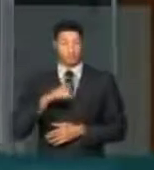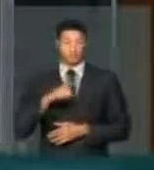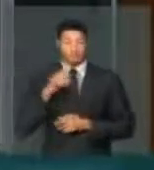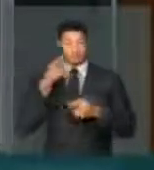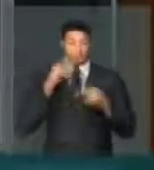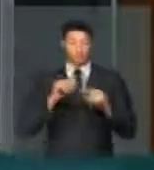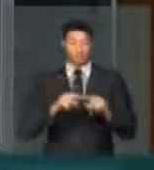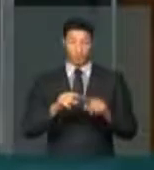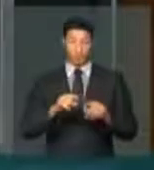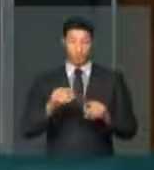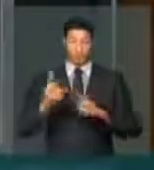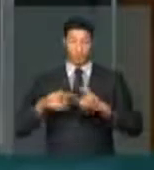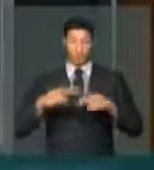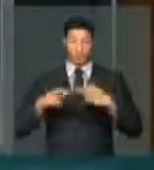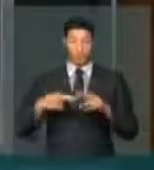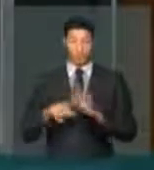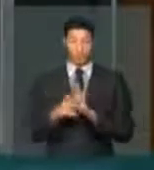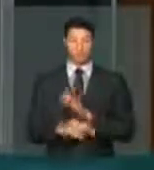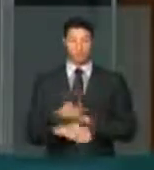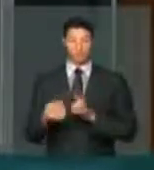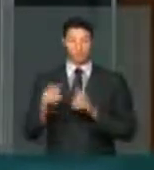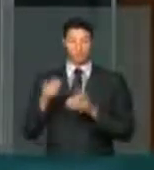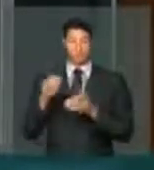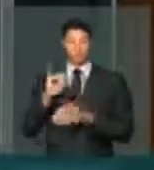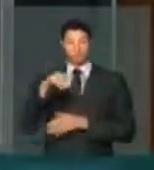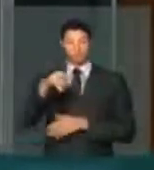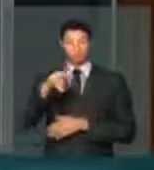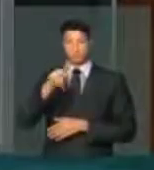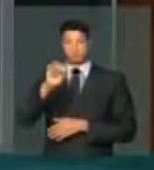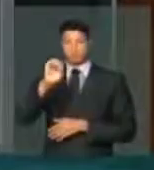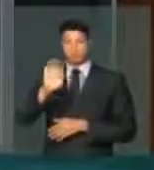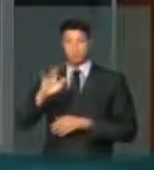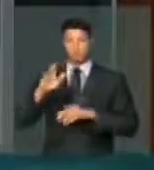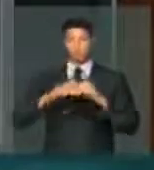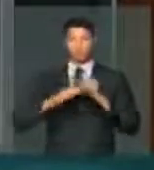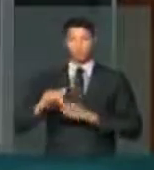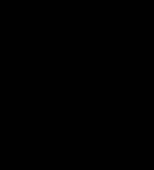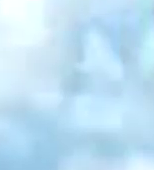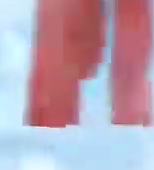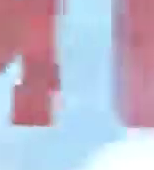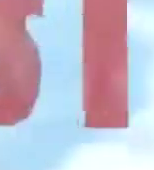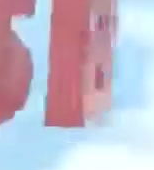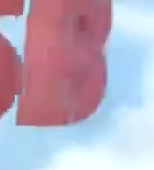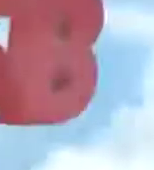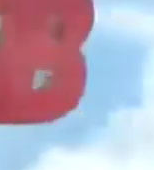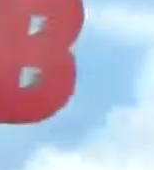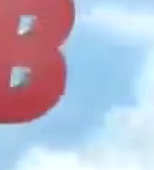como objetivo regulamentar o imposto sobre grandes fortunas. Obrigado.